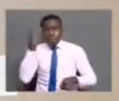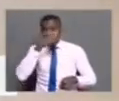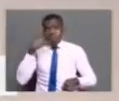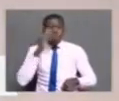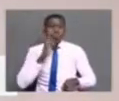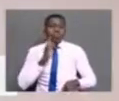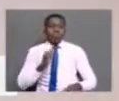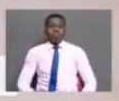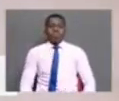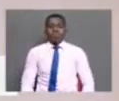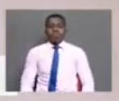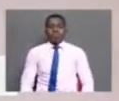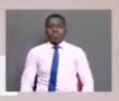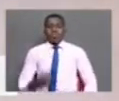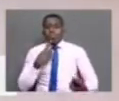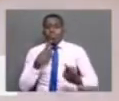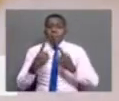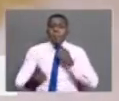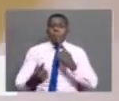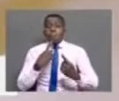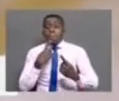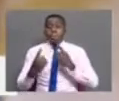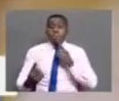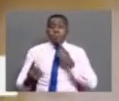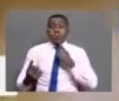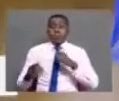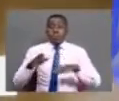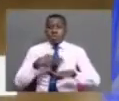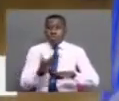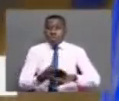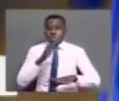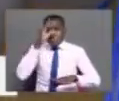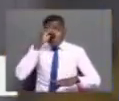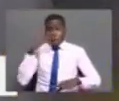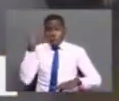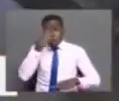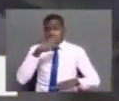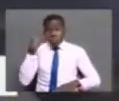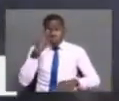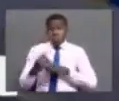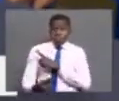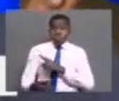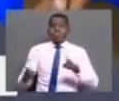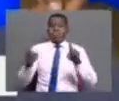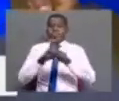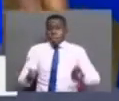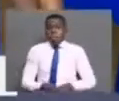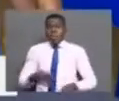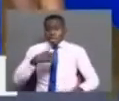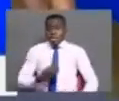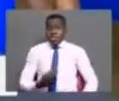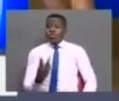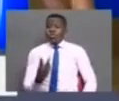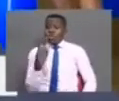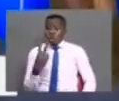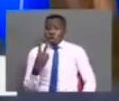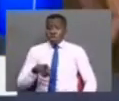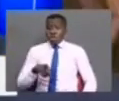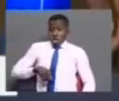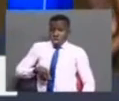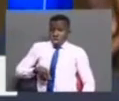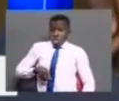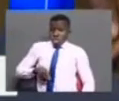durante a conversa descobrimos que o irmão de Maria Afinal também nasceu com dois sexos